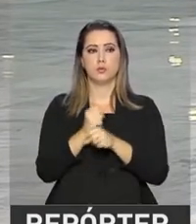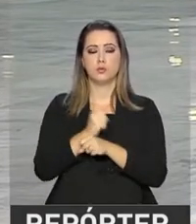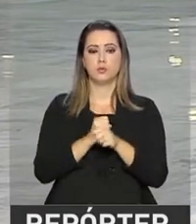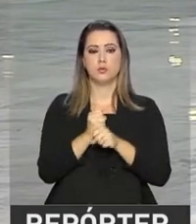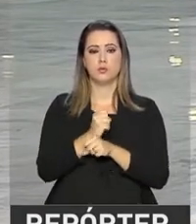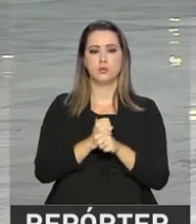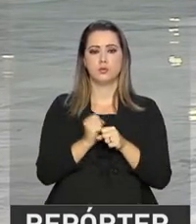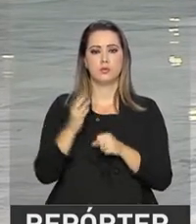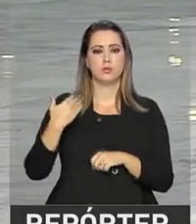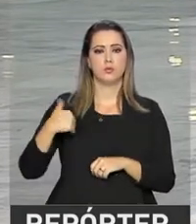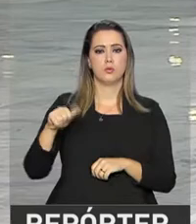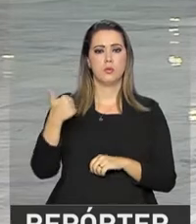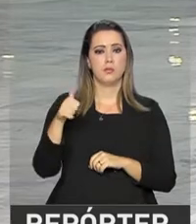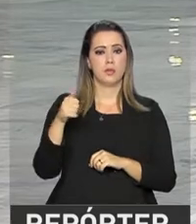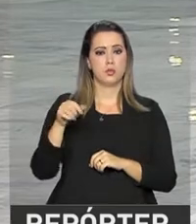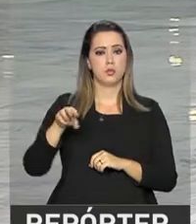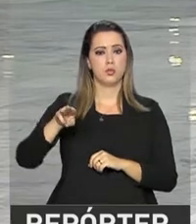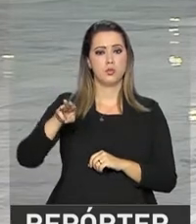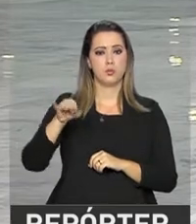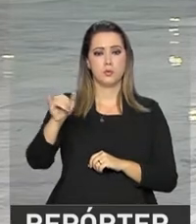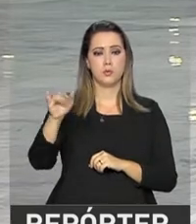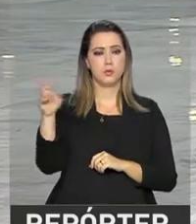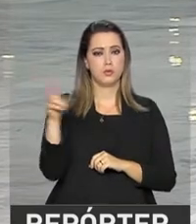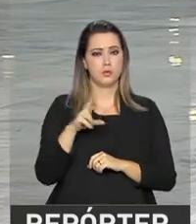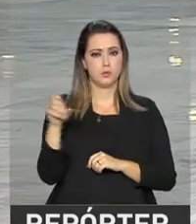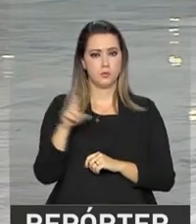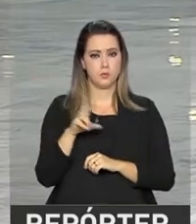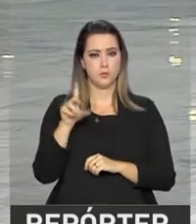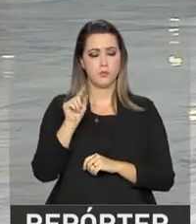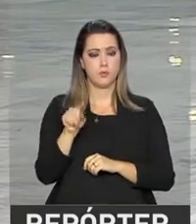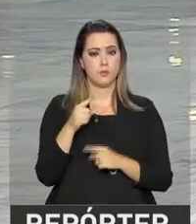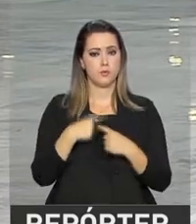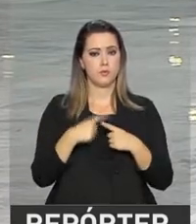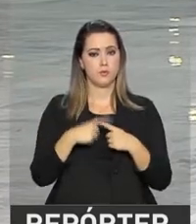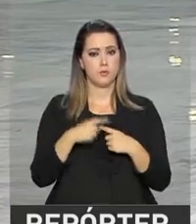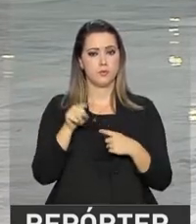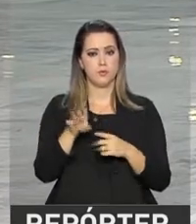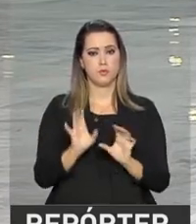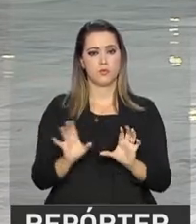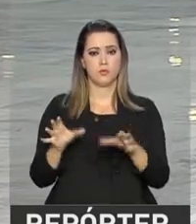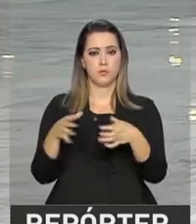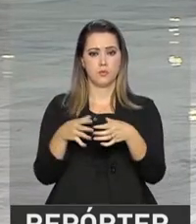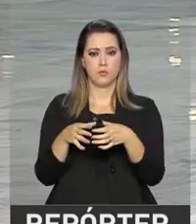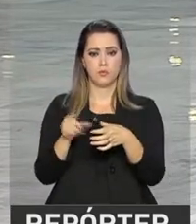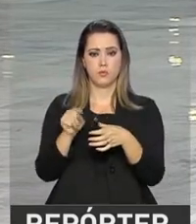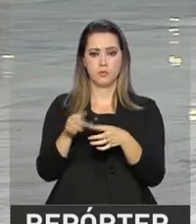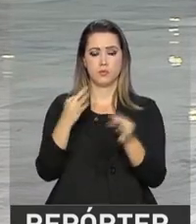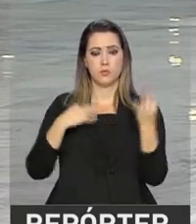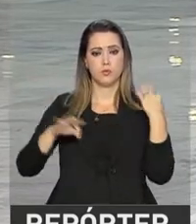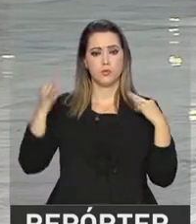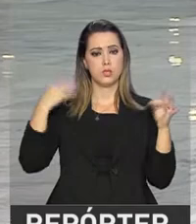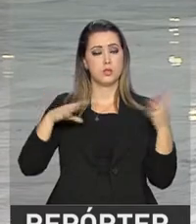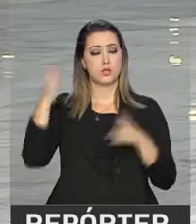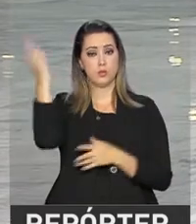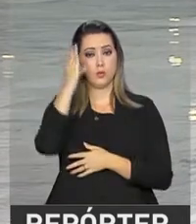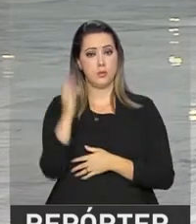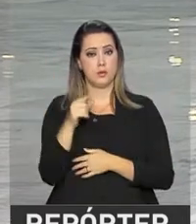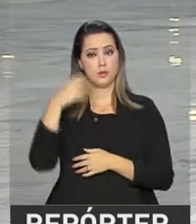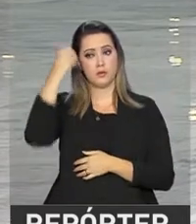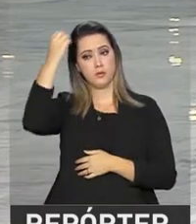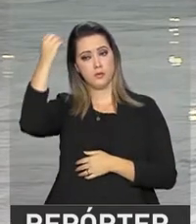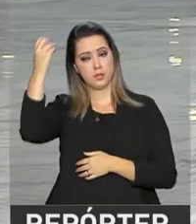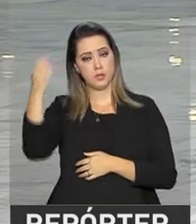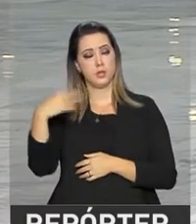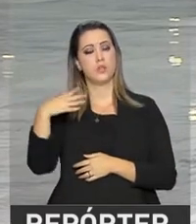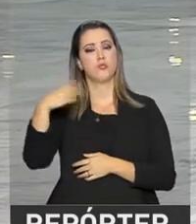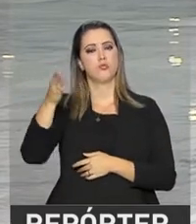ano mais de 11 bilhões de reais. Isso tanto por turistas brasileiros que vão viajar